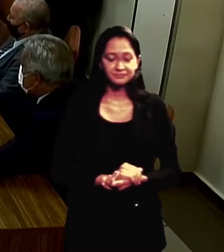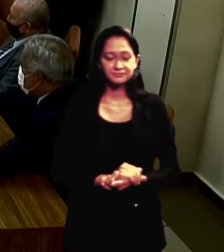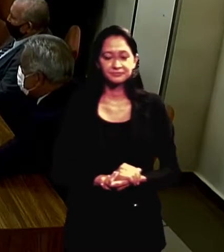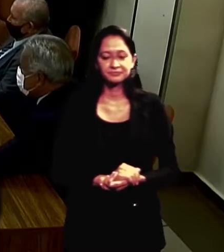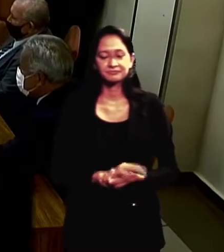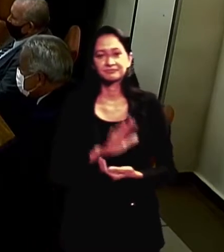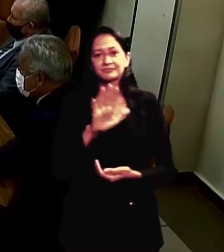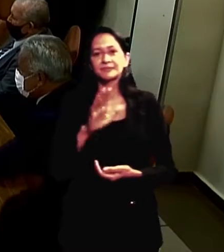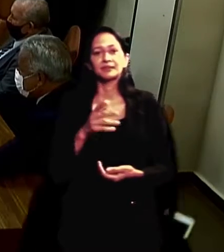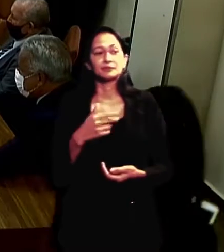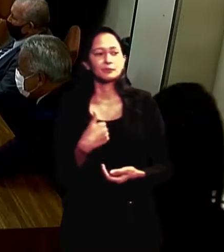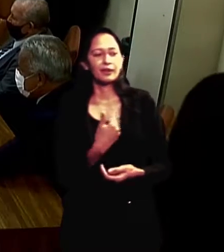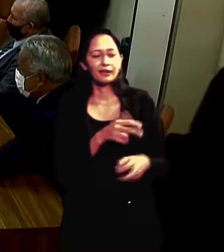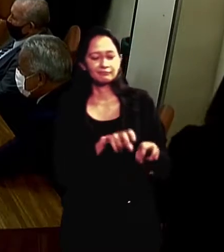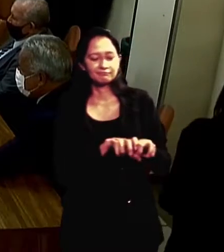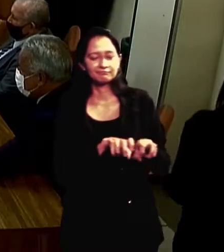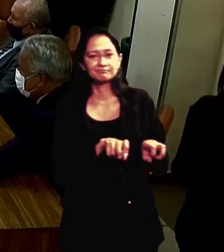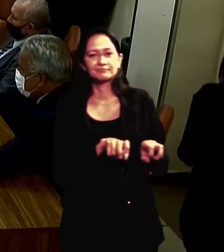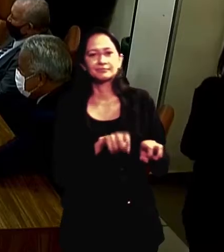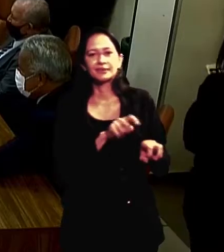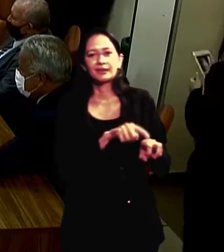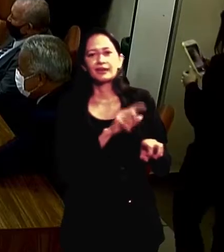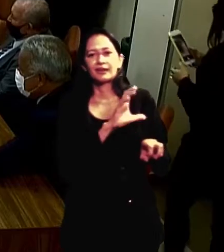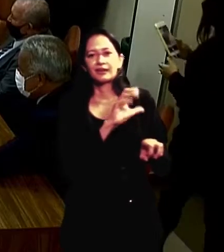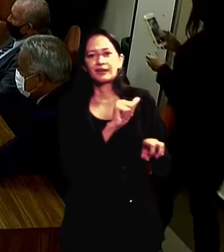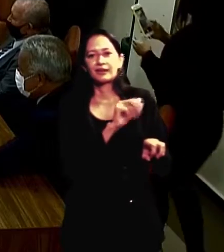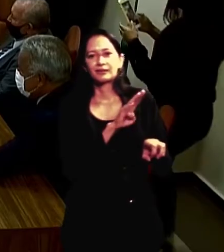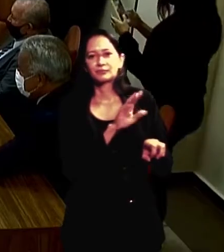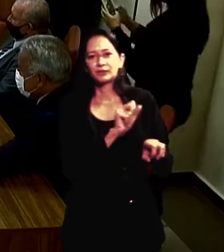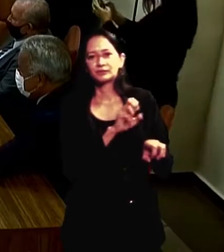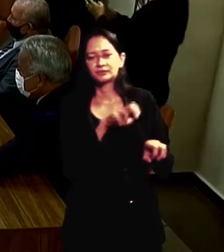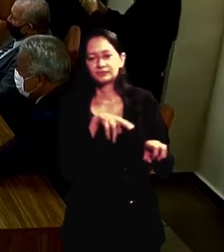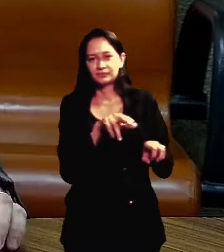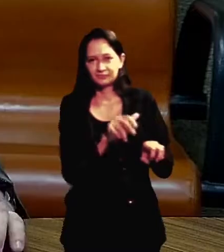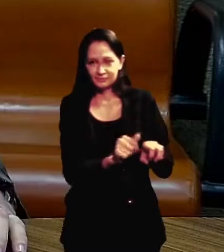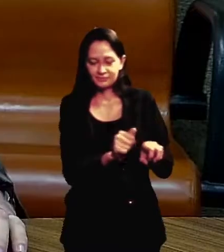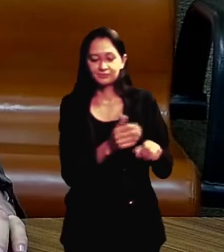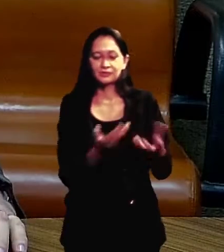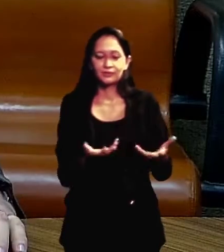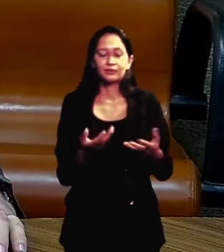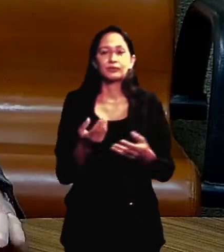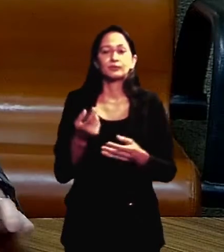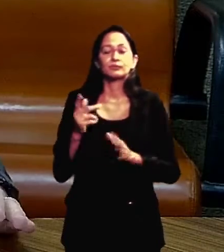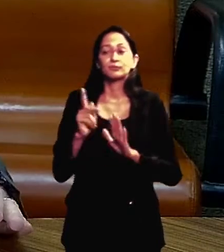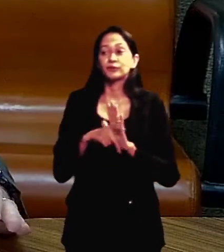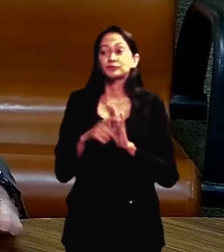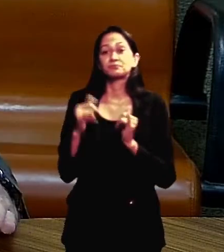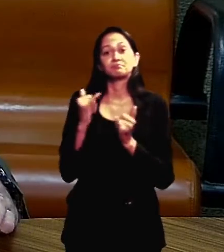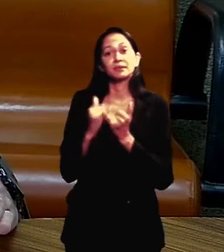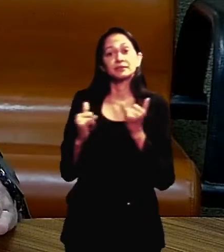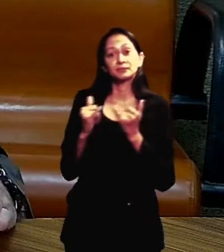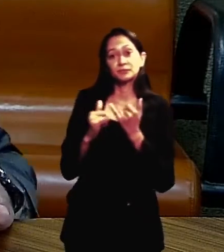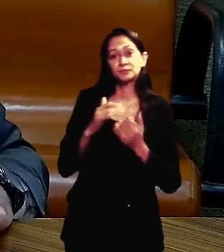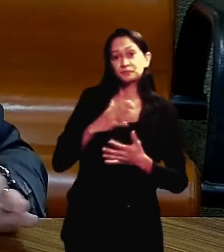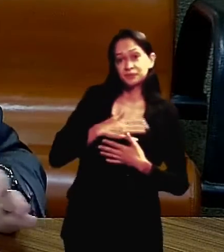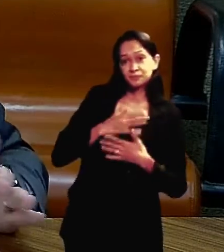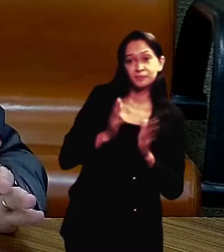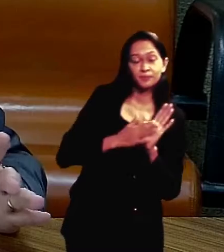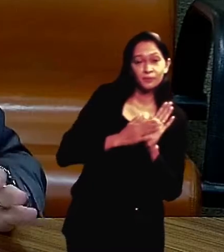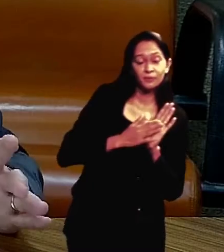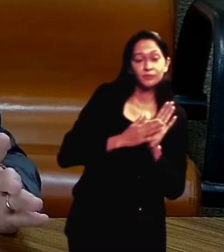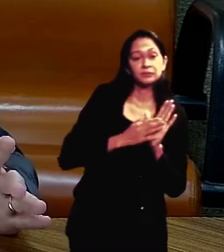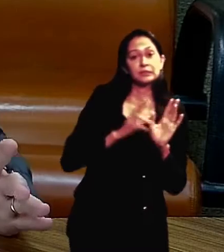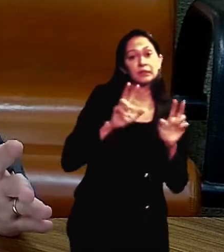Esquece-me meu não. Vizinho de mesa, né, Cabo Sena? Nós estamos aqui com um projeto com um viés muito parecido com o seu, porém